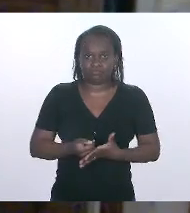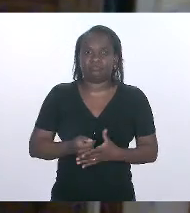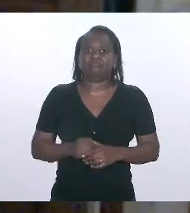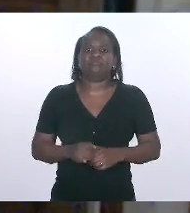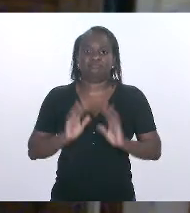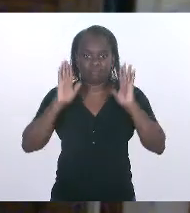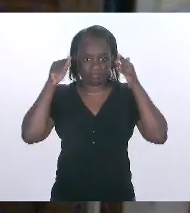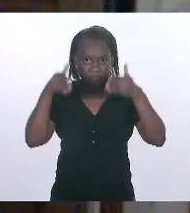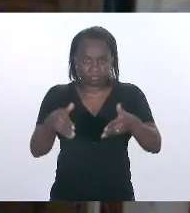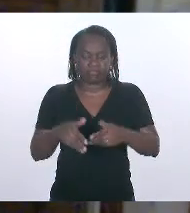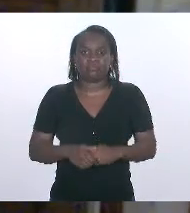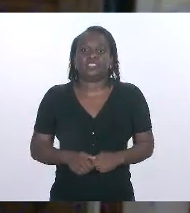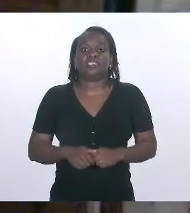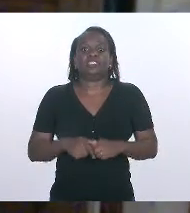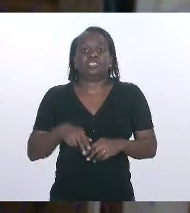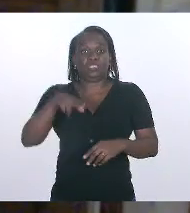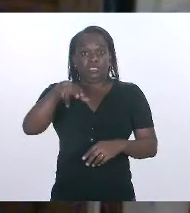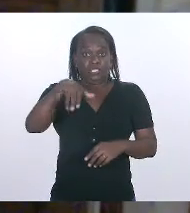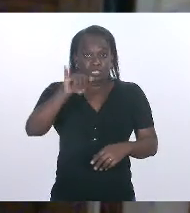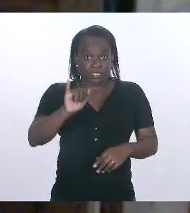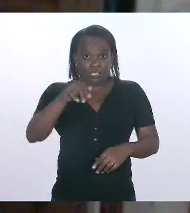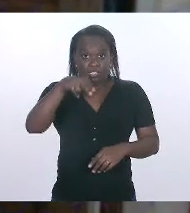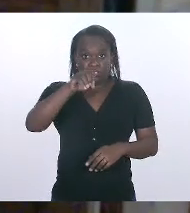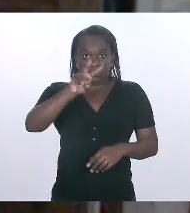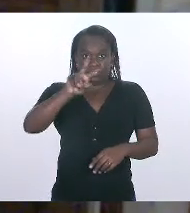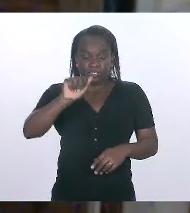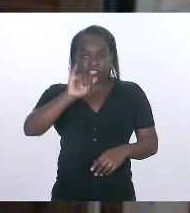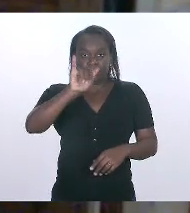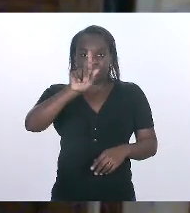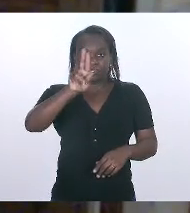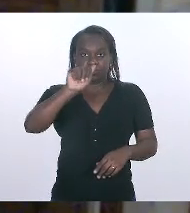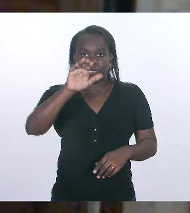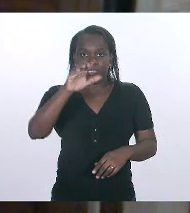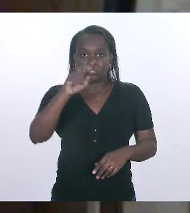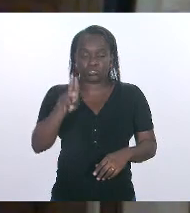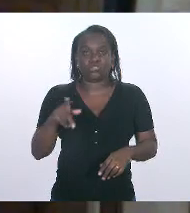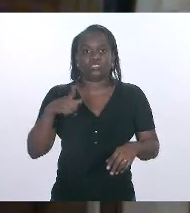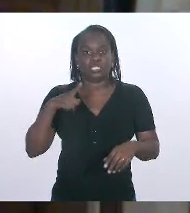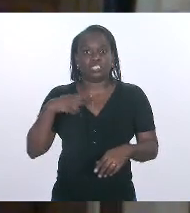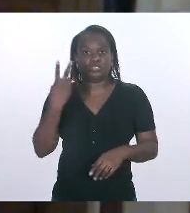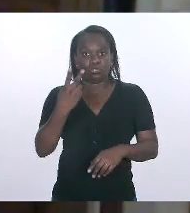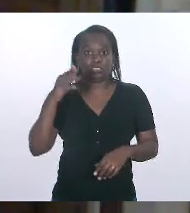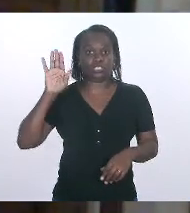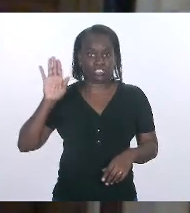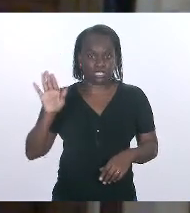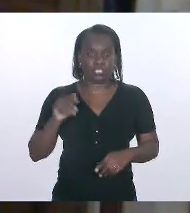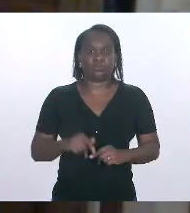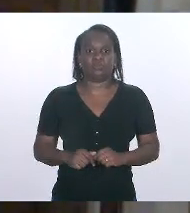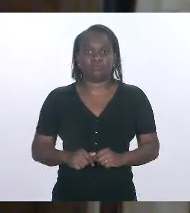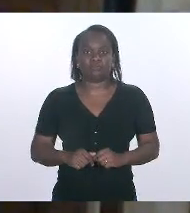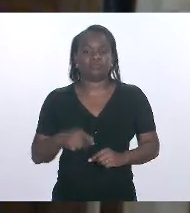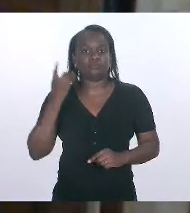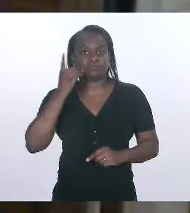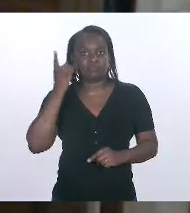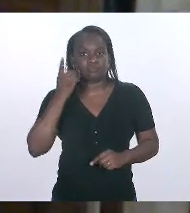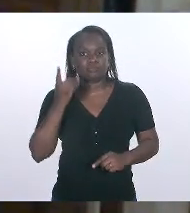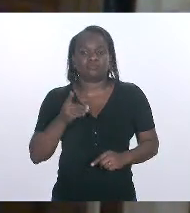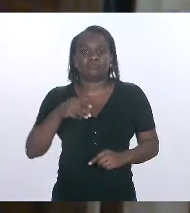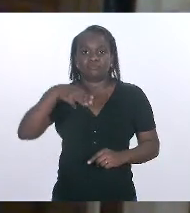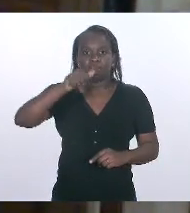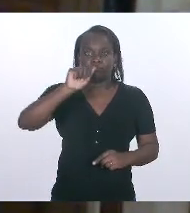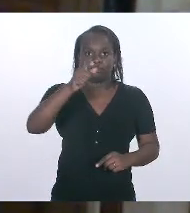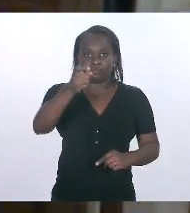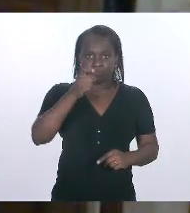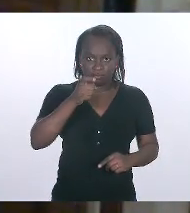determinação. Em Nova Iguaçu, tivemos 2 candidatos. O deputado